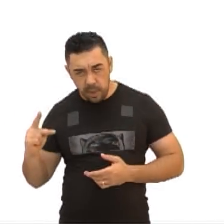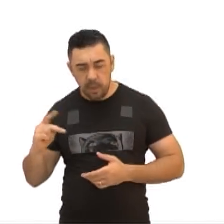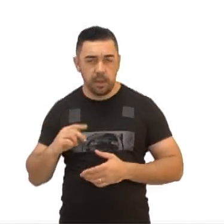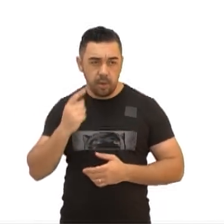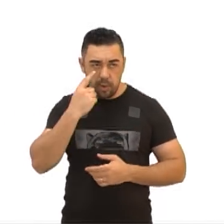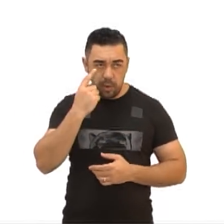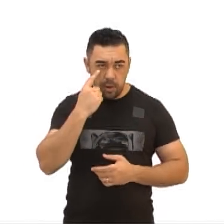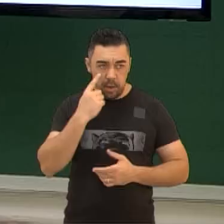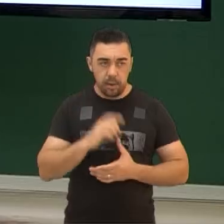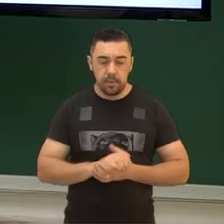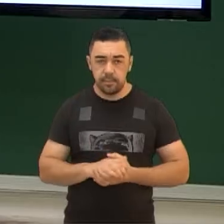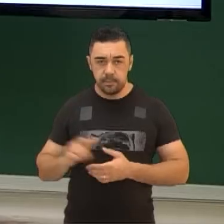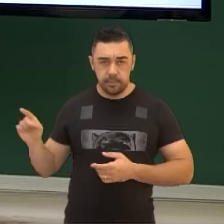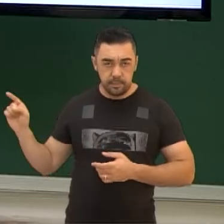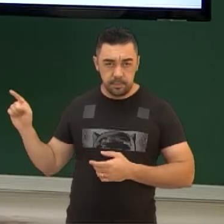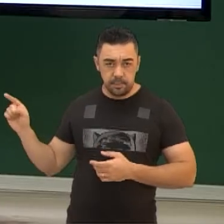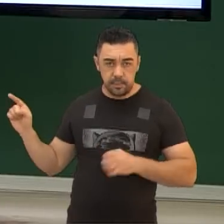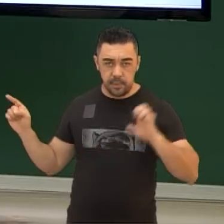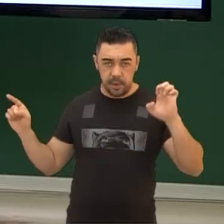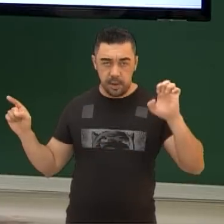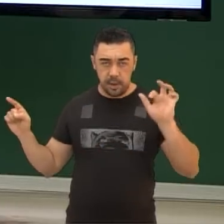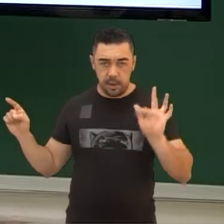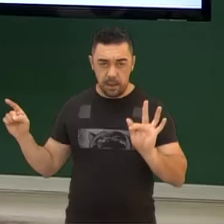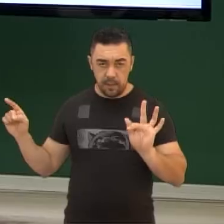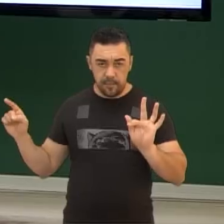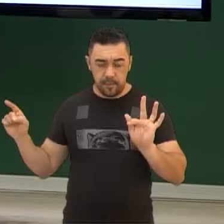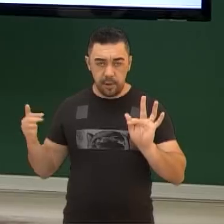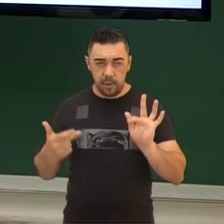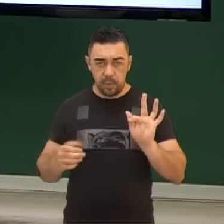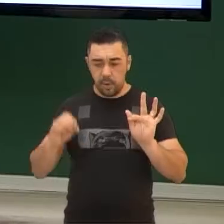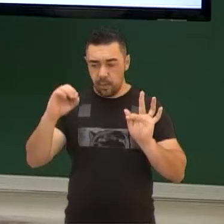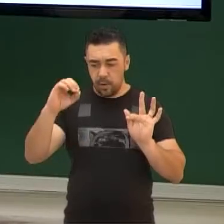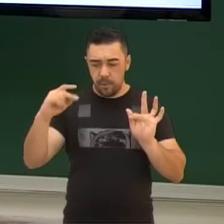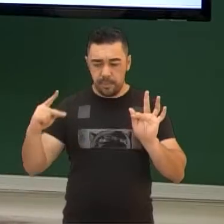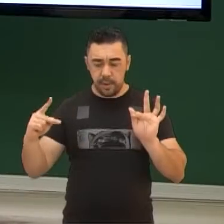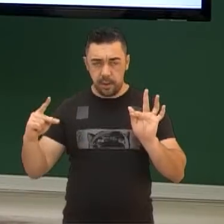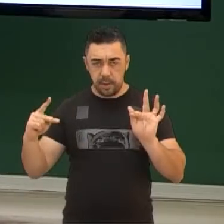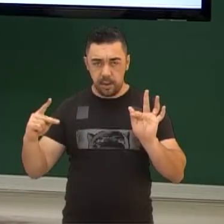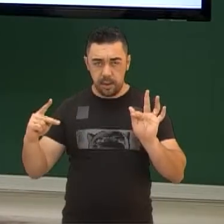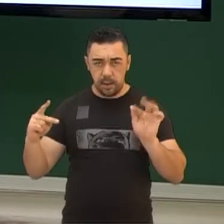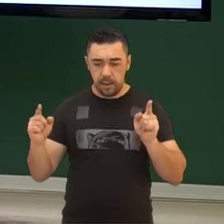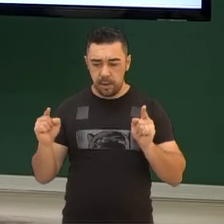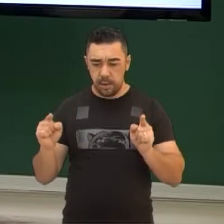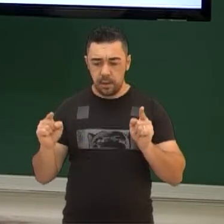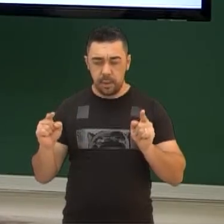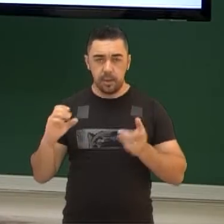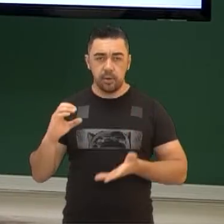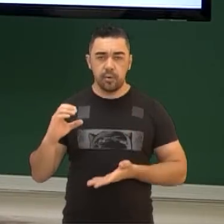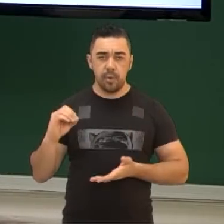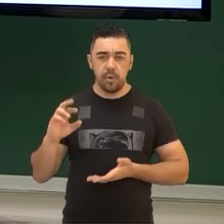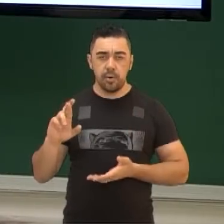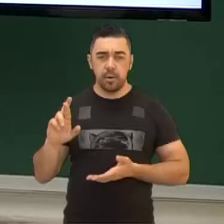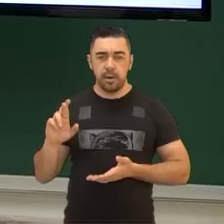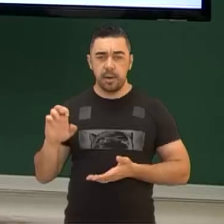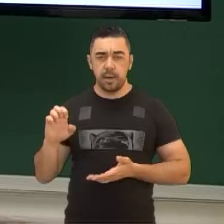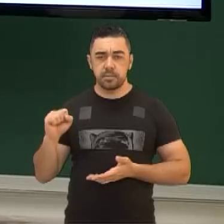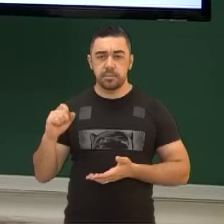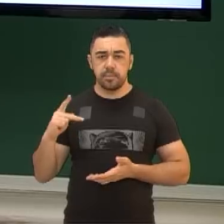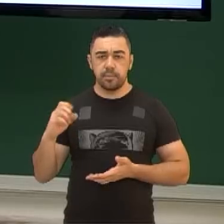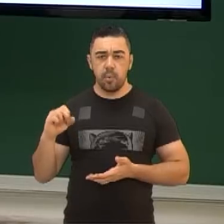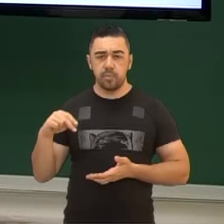o segmento EF, que está marcadinho aqui, é correspondente ao AP. Então, eles são correspondentes, eles